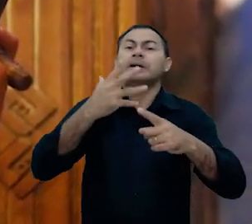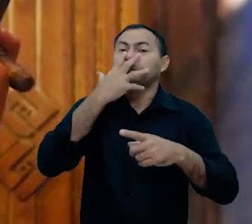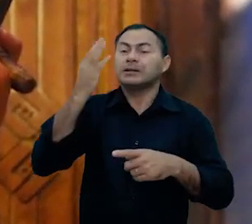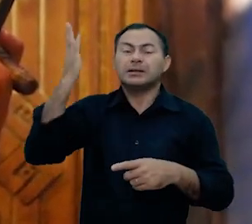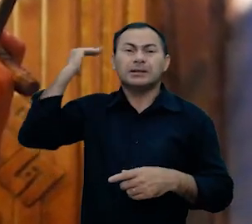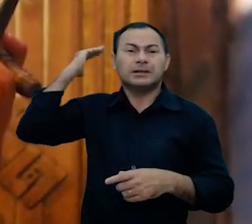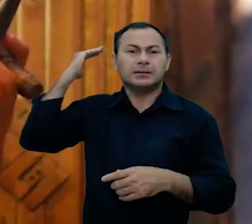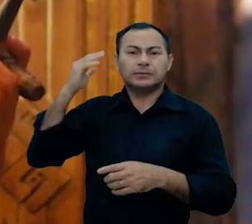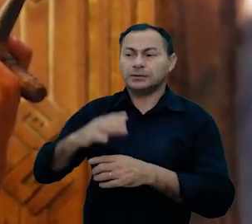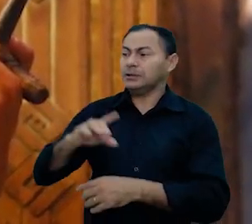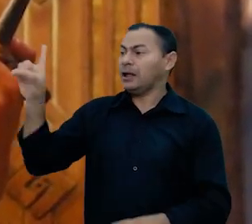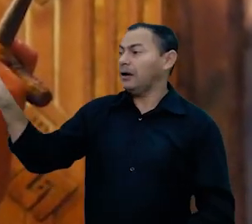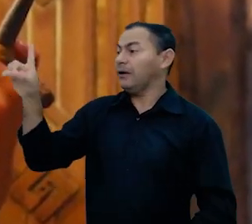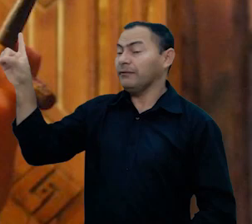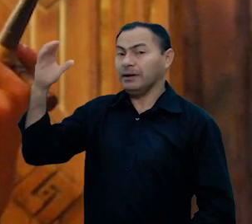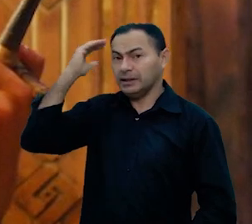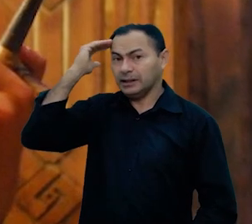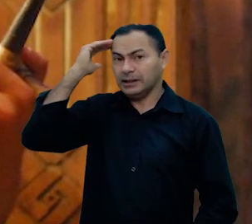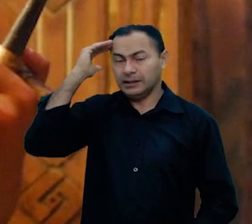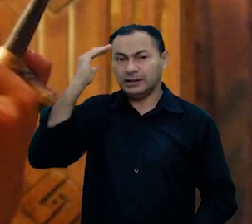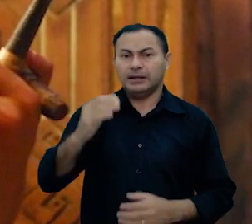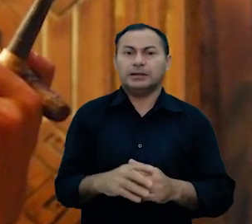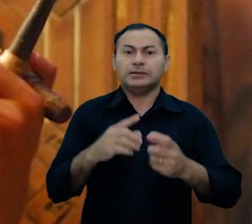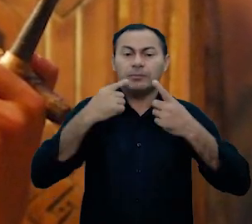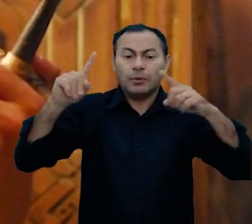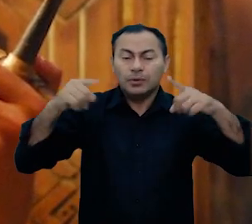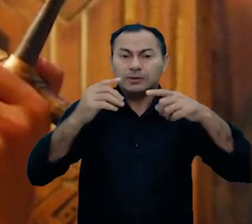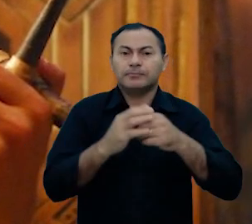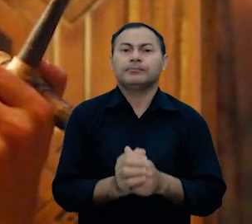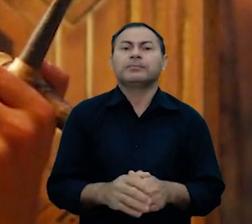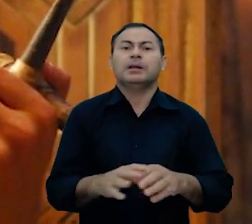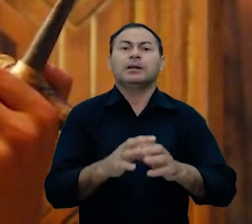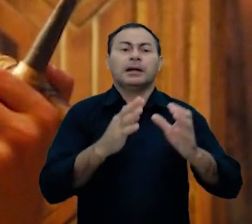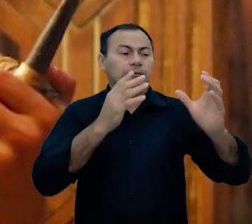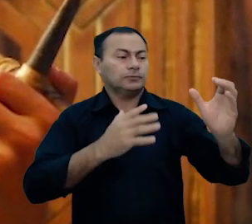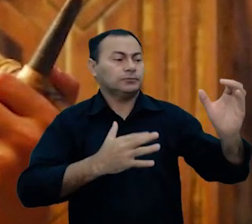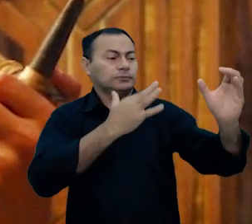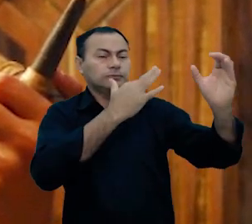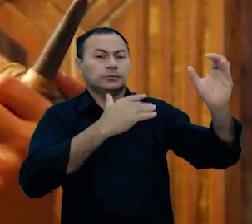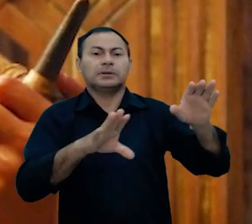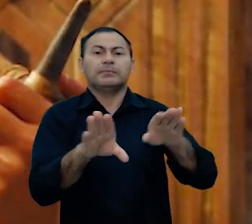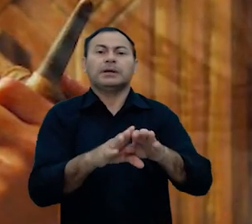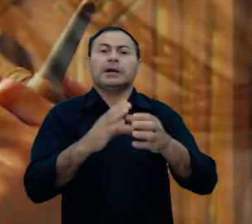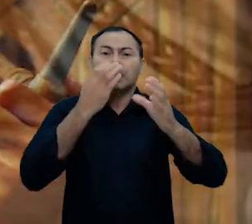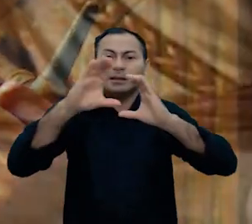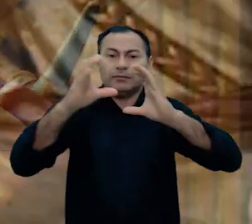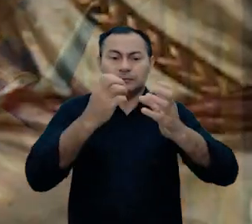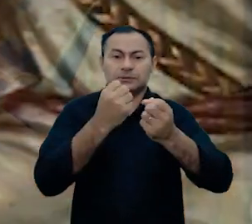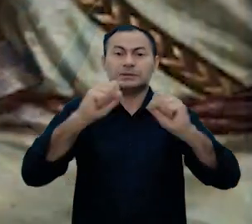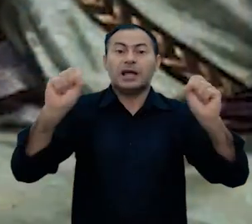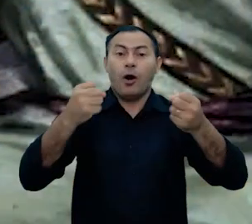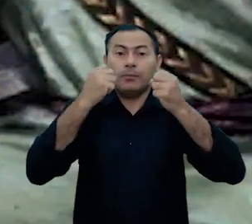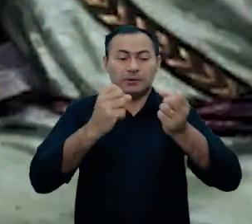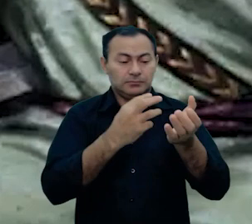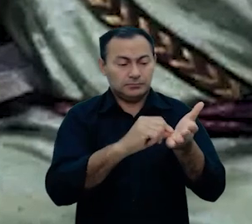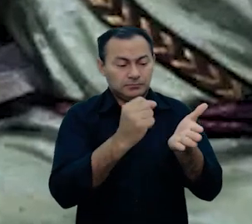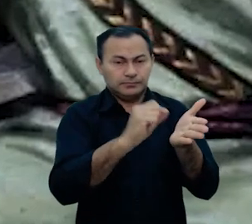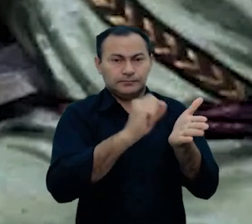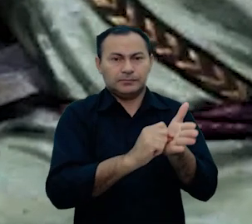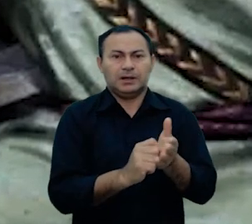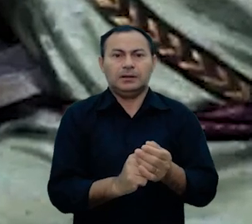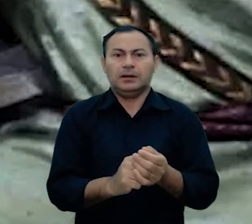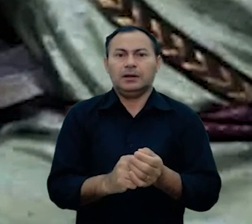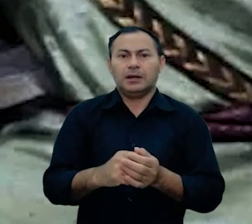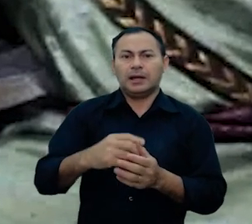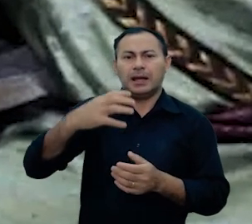de musicoterapia. Quando Davi tocava sua harpa, provavelmente também cantava os salmos que tinha escrito. Com aqueles salmos, Davi tirava